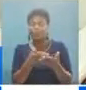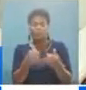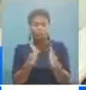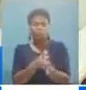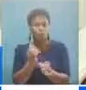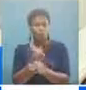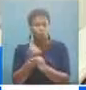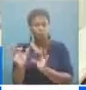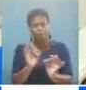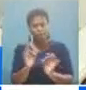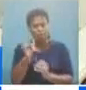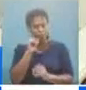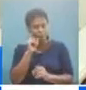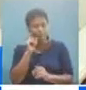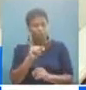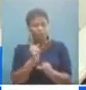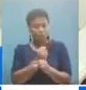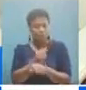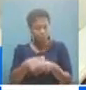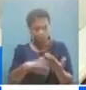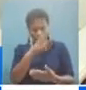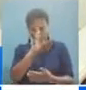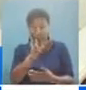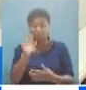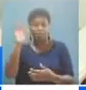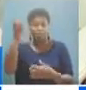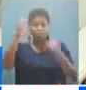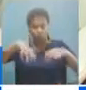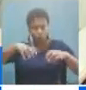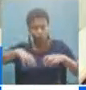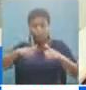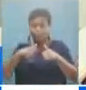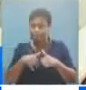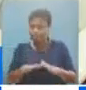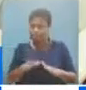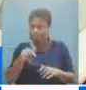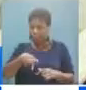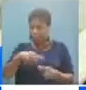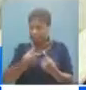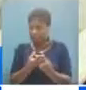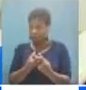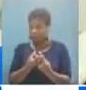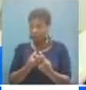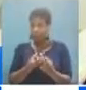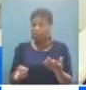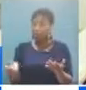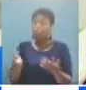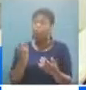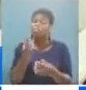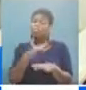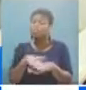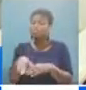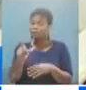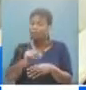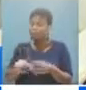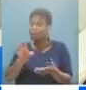trabalho de preparação, prevenção e intervenção durante a época das chuvas. Mas este ano, acrescido